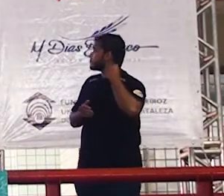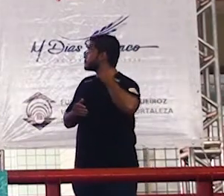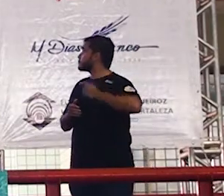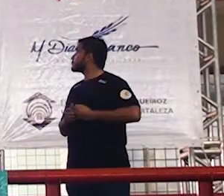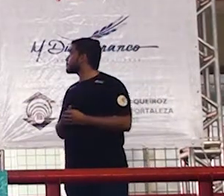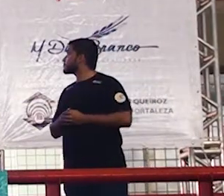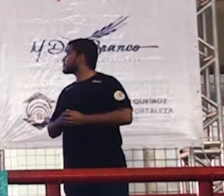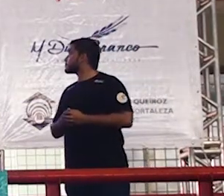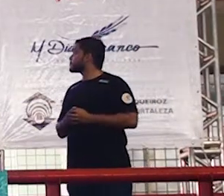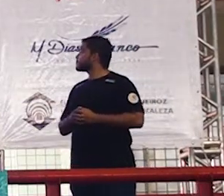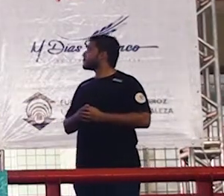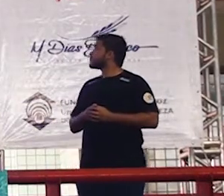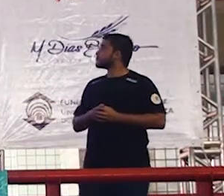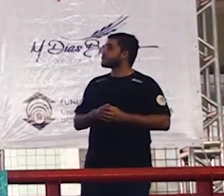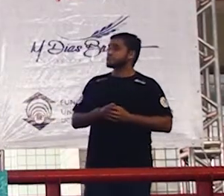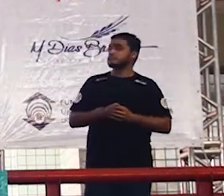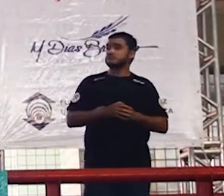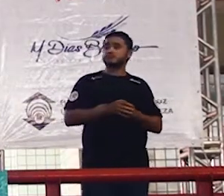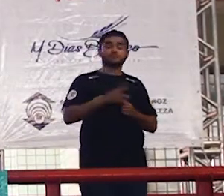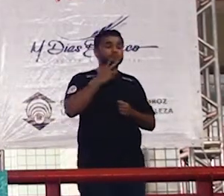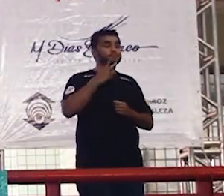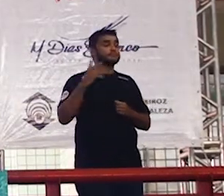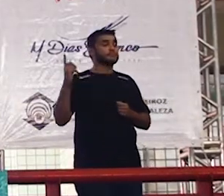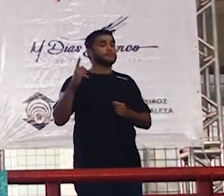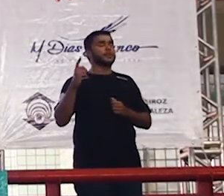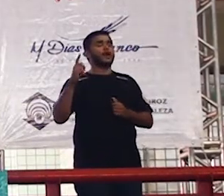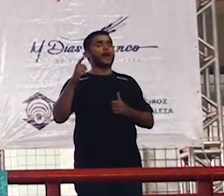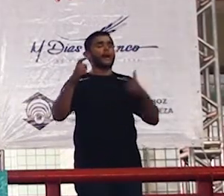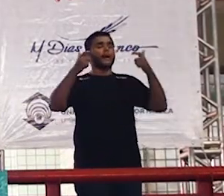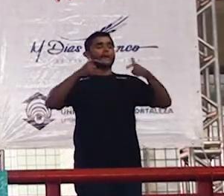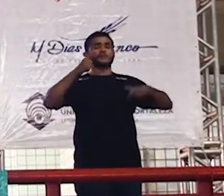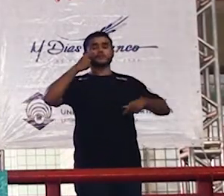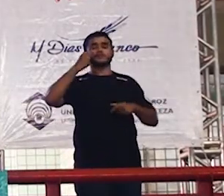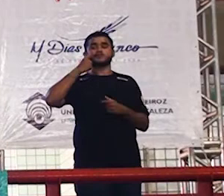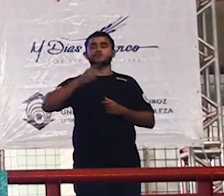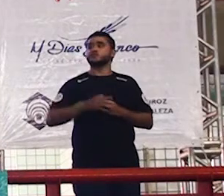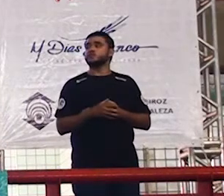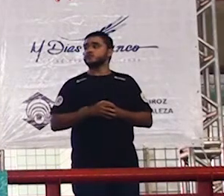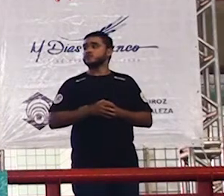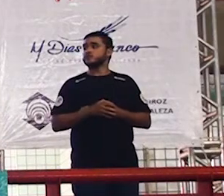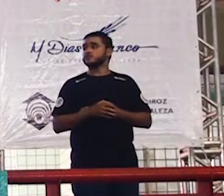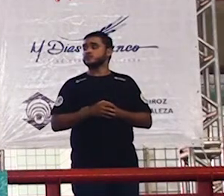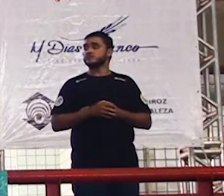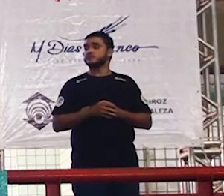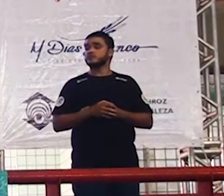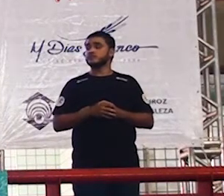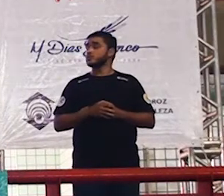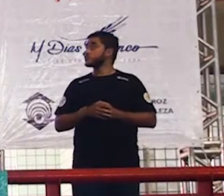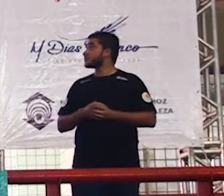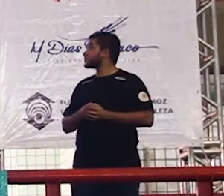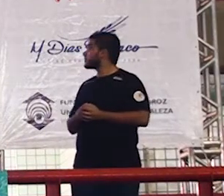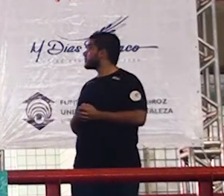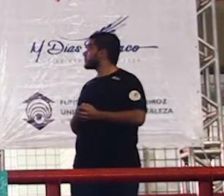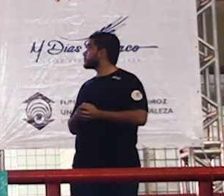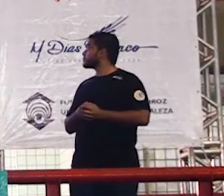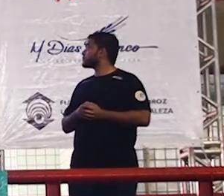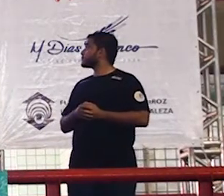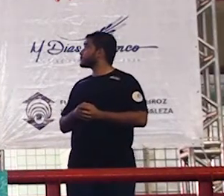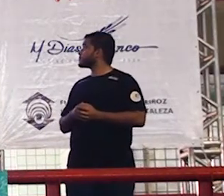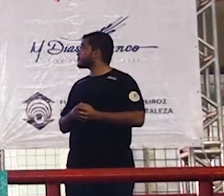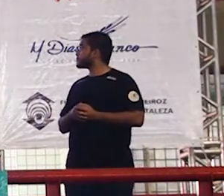Onde é que está concentrada a ambiguidade aí? No pronome possessivo,